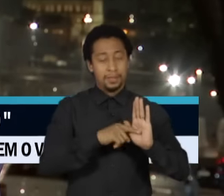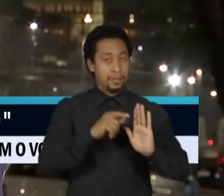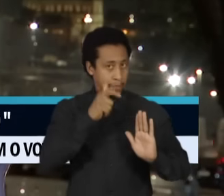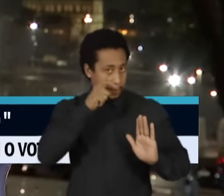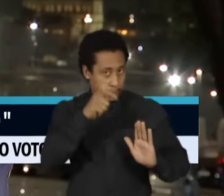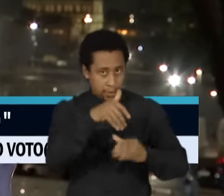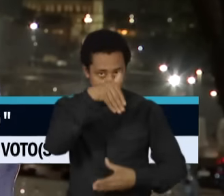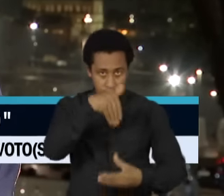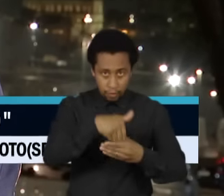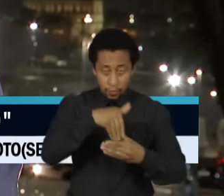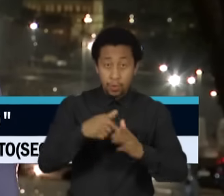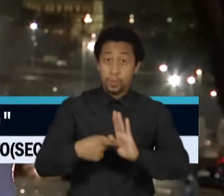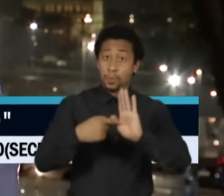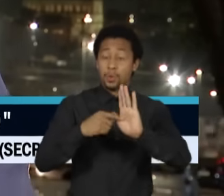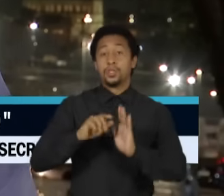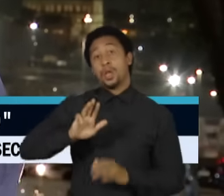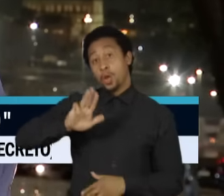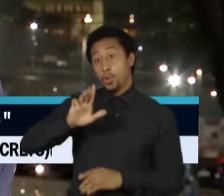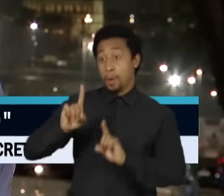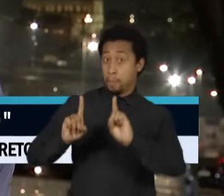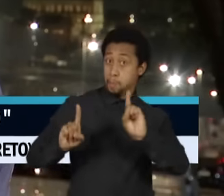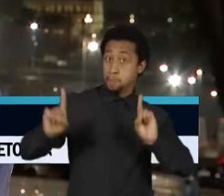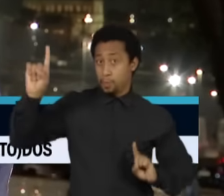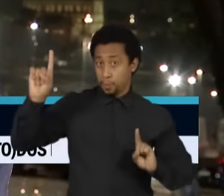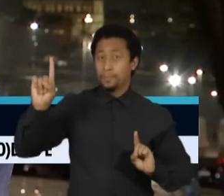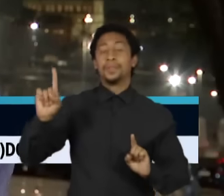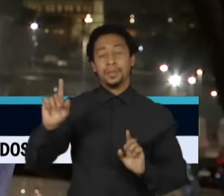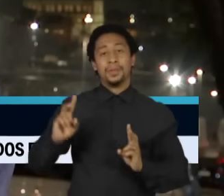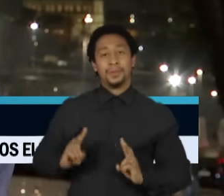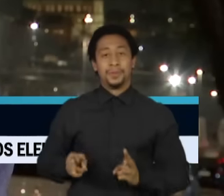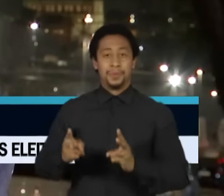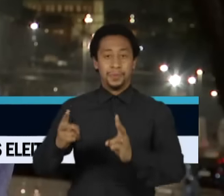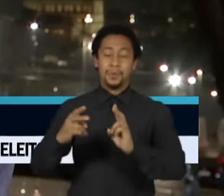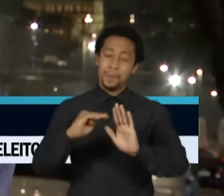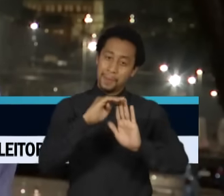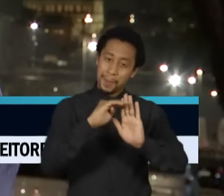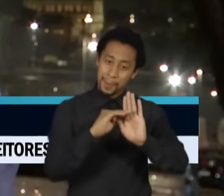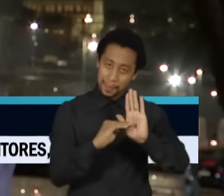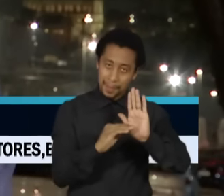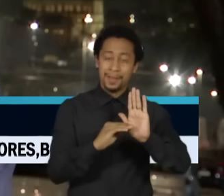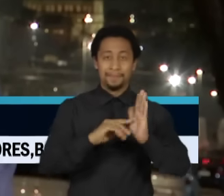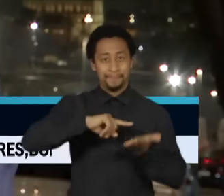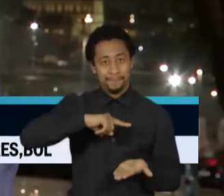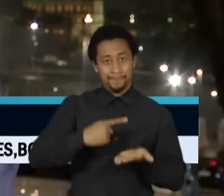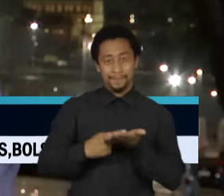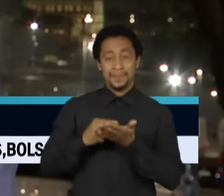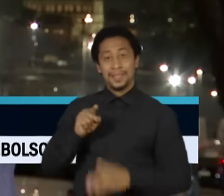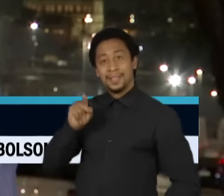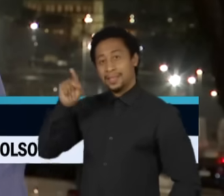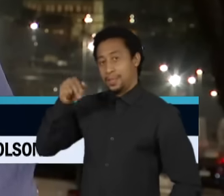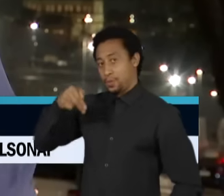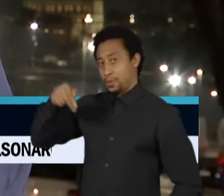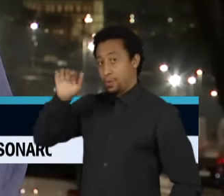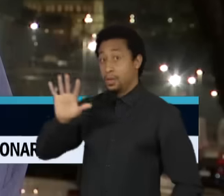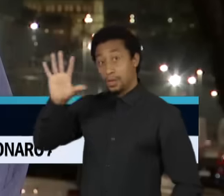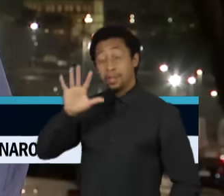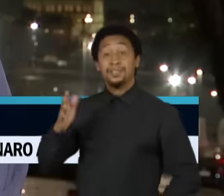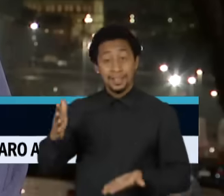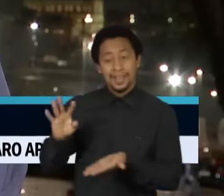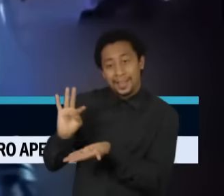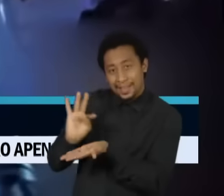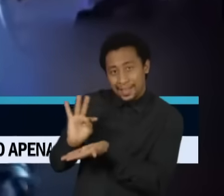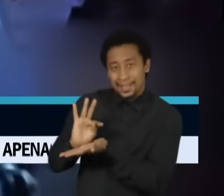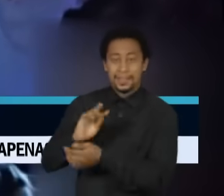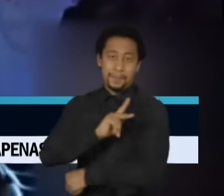o ex-presidente Lula do PT, deu continuidade nesta quarta à sua agenda pelo Nordeste. Desta vez participou de um ato em Teresina, no